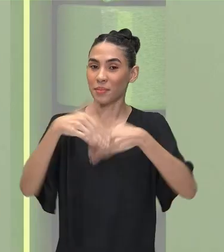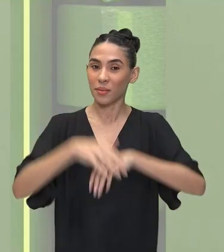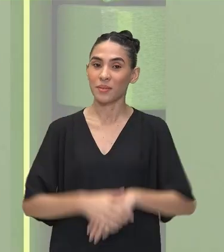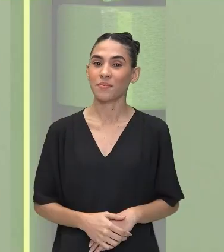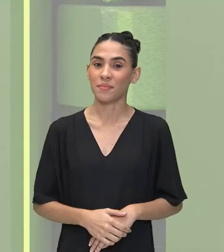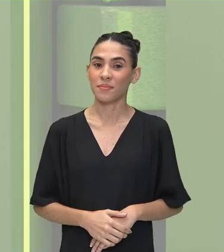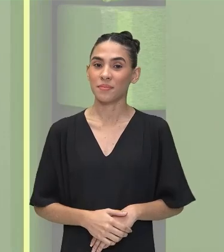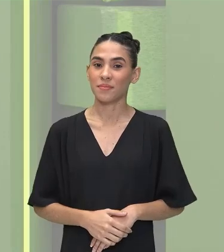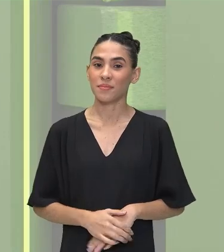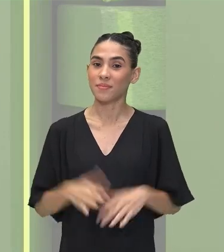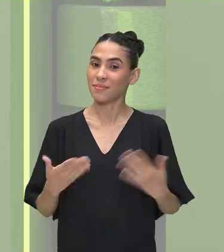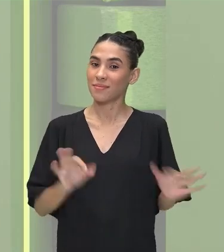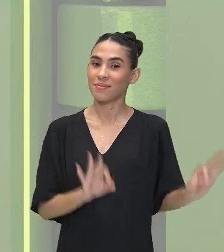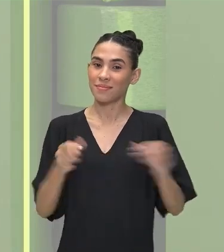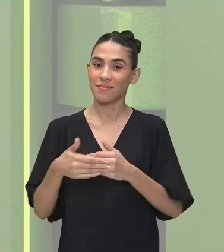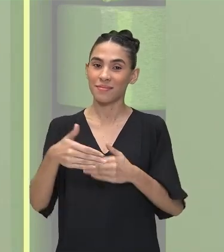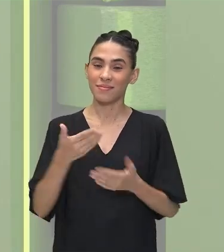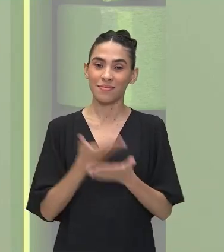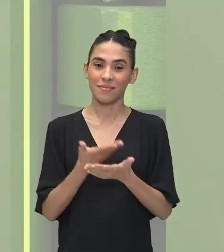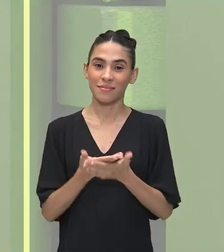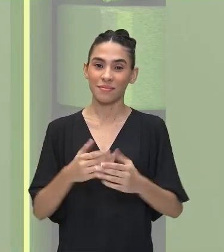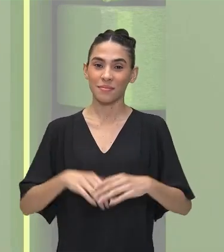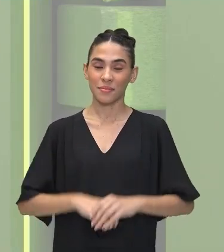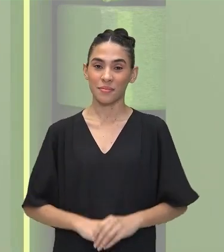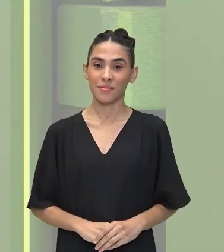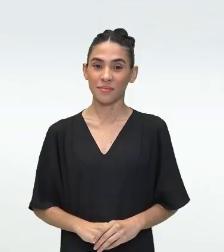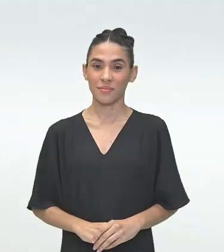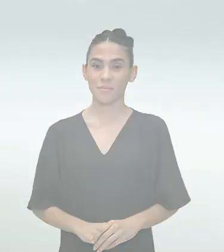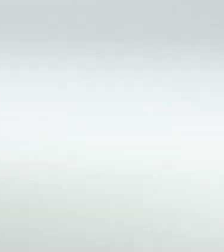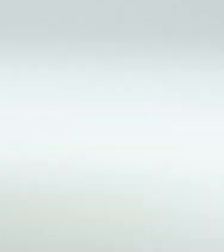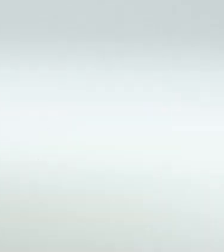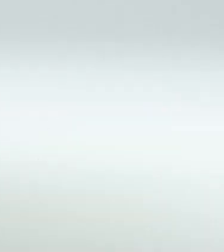avaliação. E agora vamos para a nossa aula.